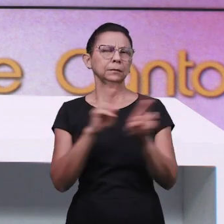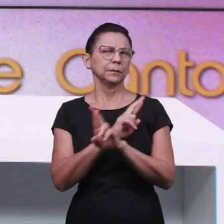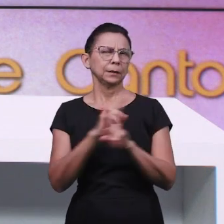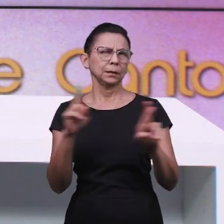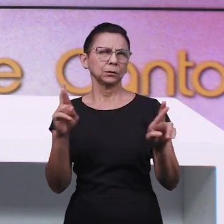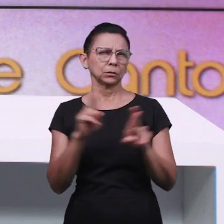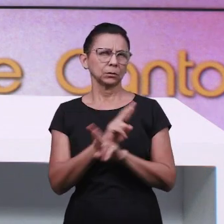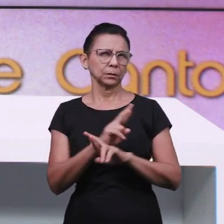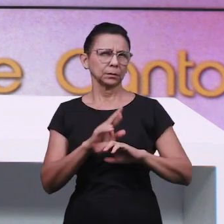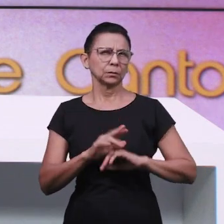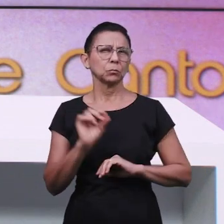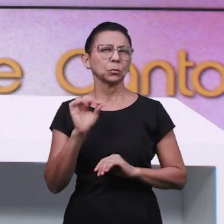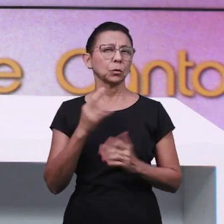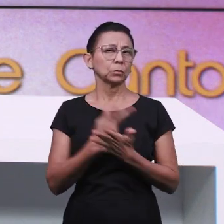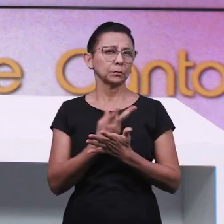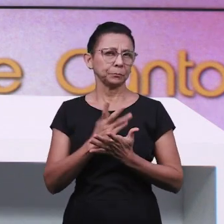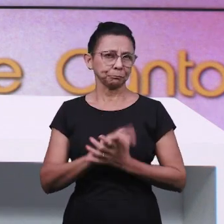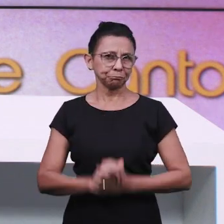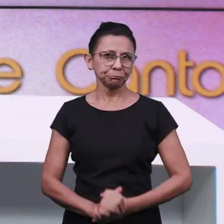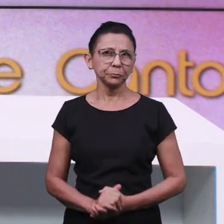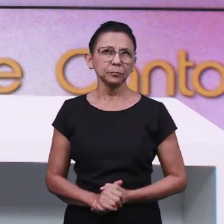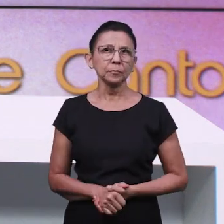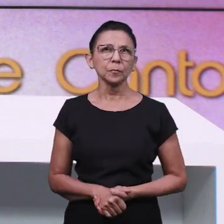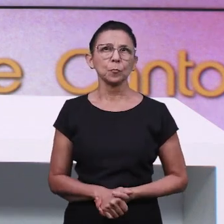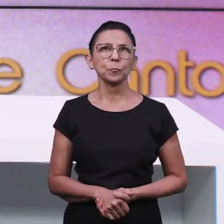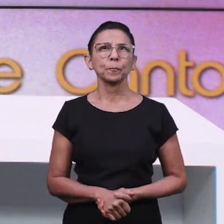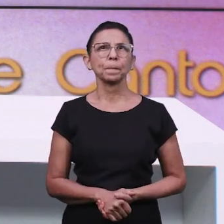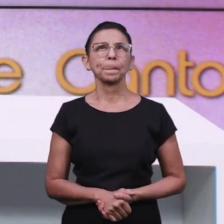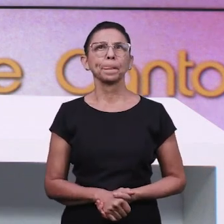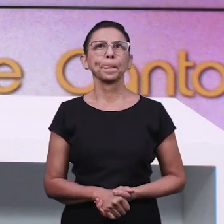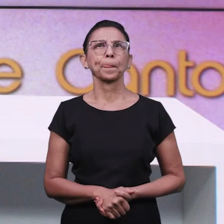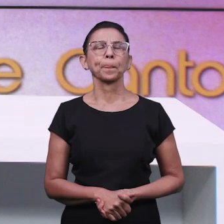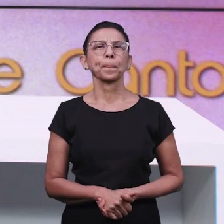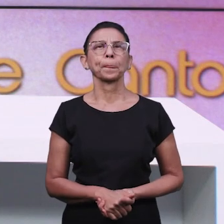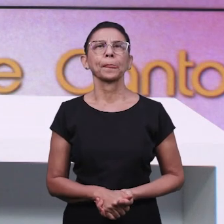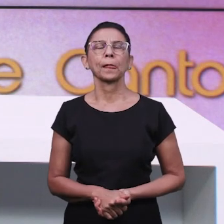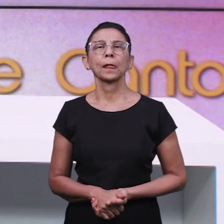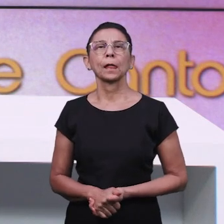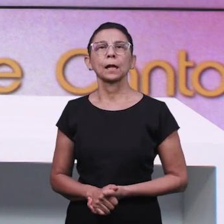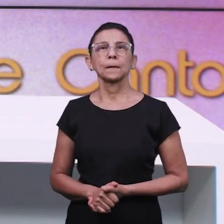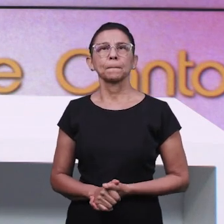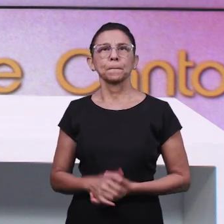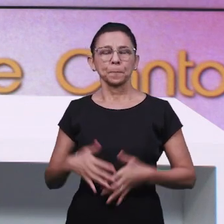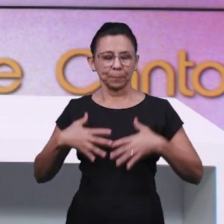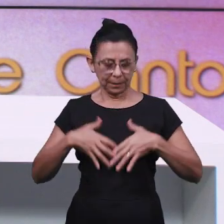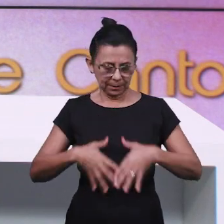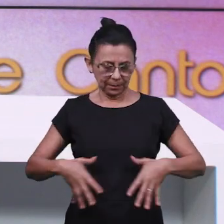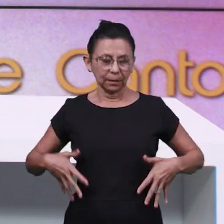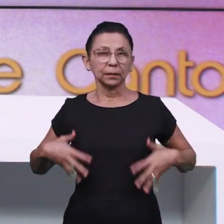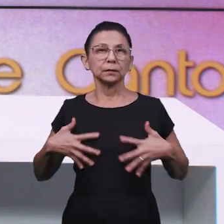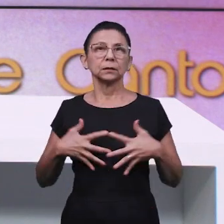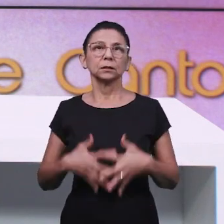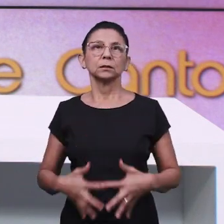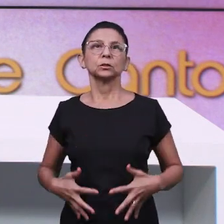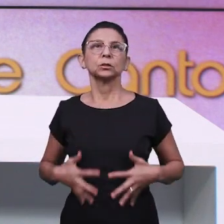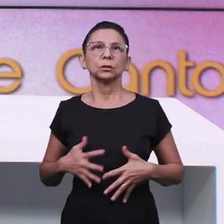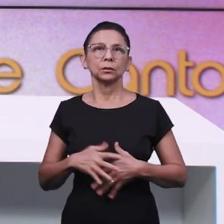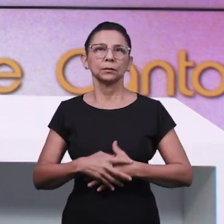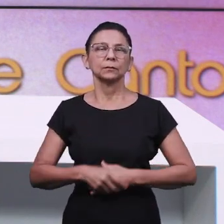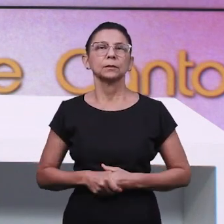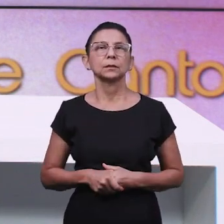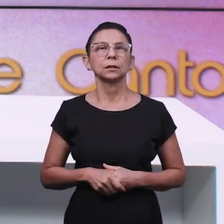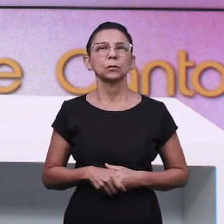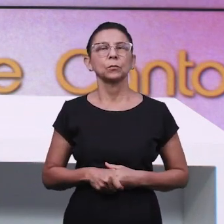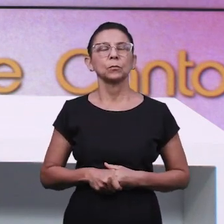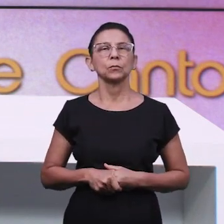o que acontece em cada momento dessa produção. Essa musculatura respiratória, ela vai fornecer uma pressão